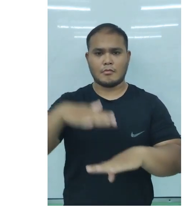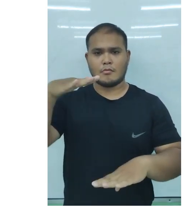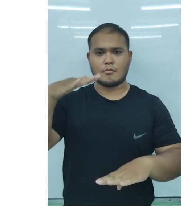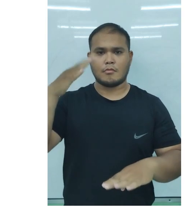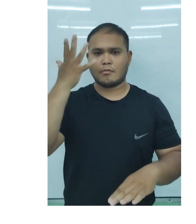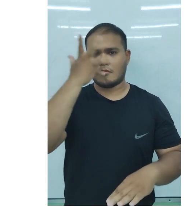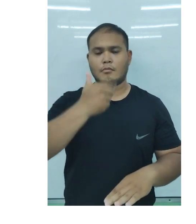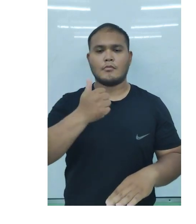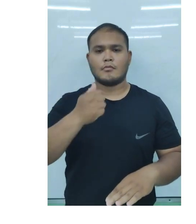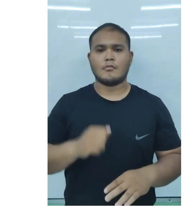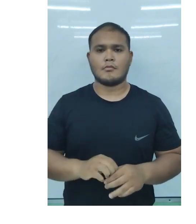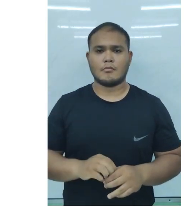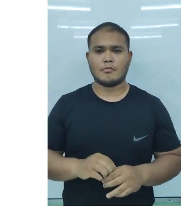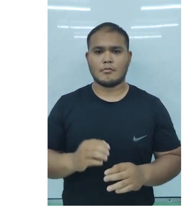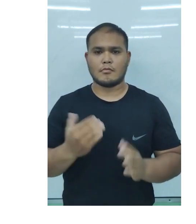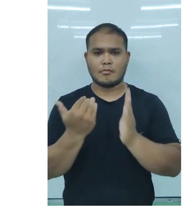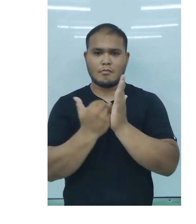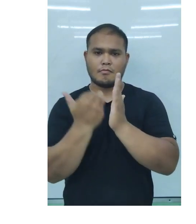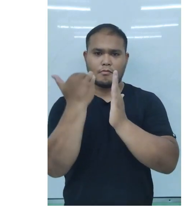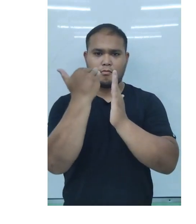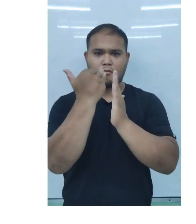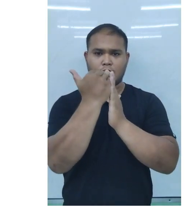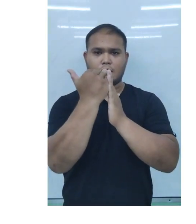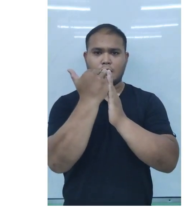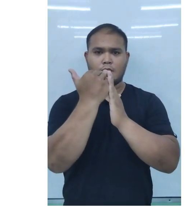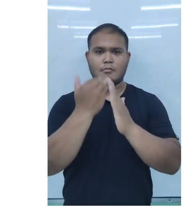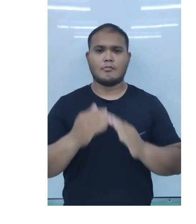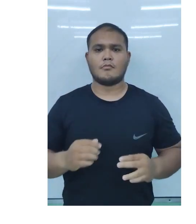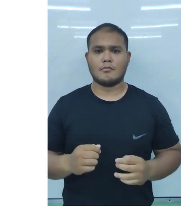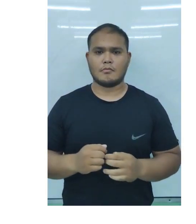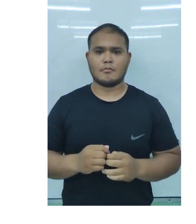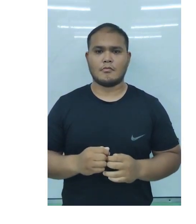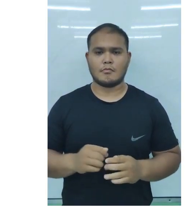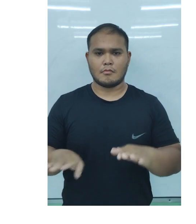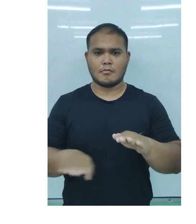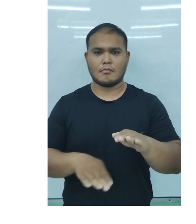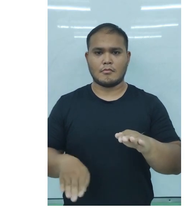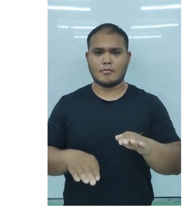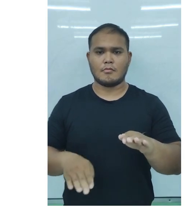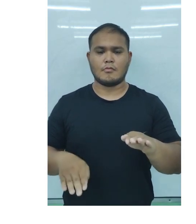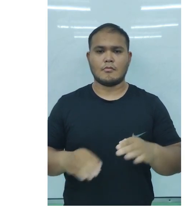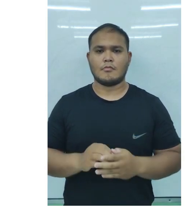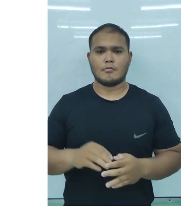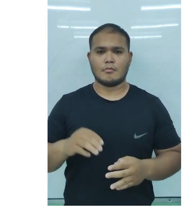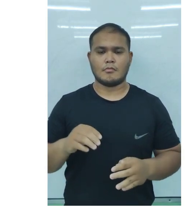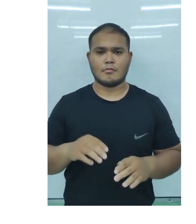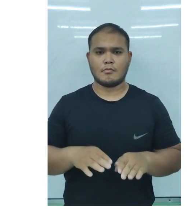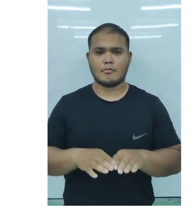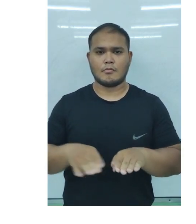né? E aí a gente tem os superlativos. A gente tem o superlativo de inferioridade, o menos belo, e